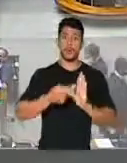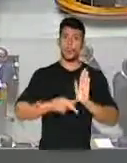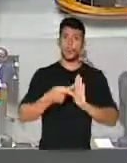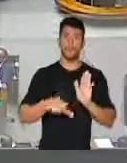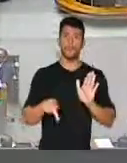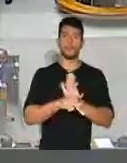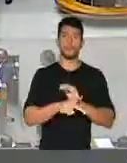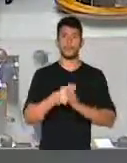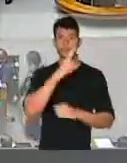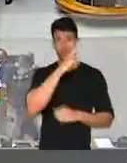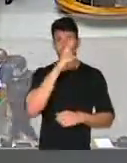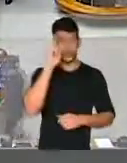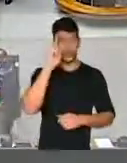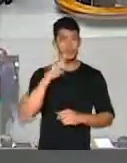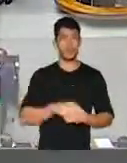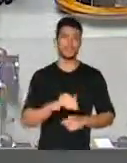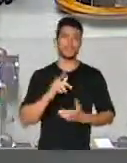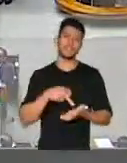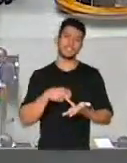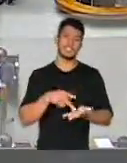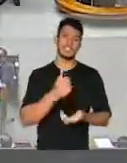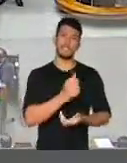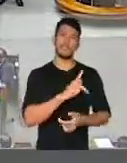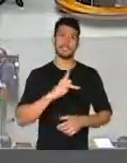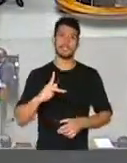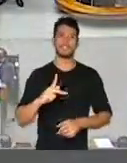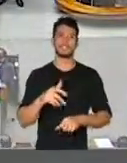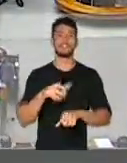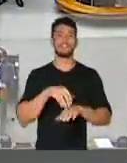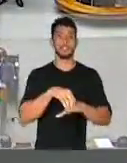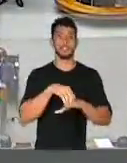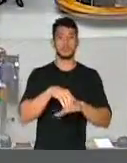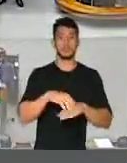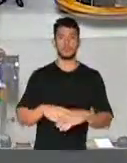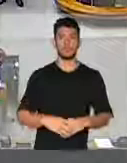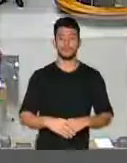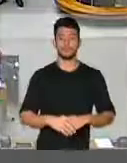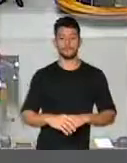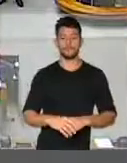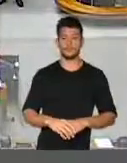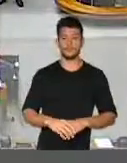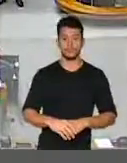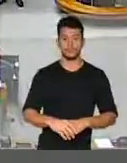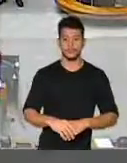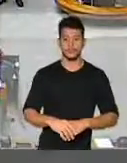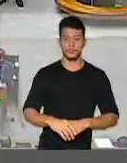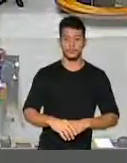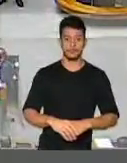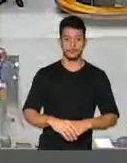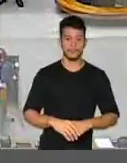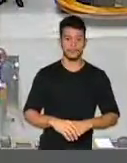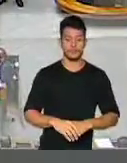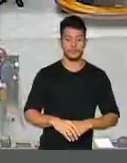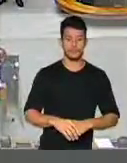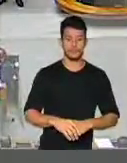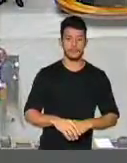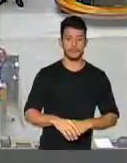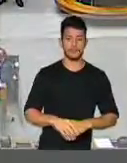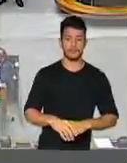Juninho. Depois a gente fala mais para você que está ligado aqui na TV Câmara, na Rádio Câmara e também na internet nos acompanhando aqui sobre esse assunto.